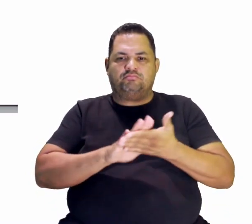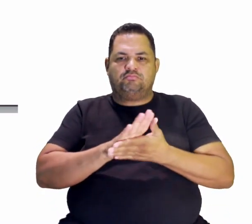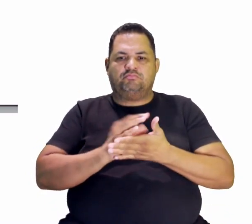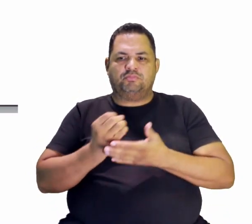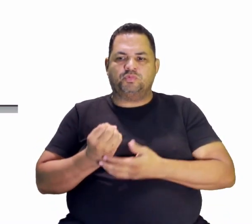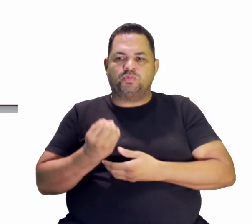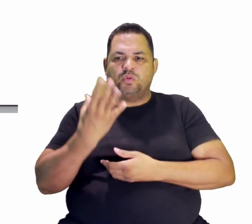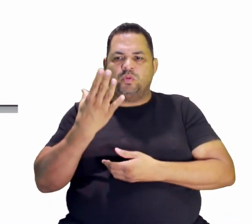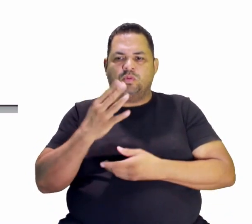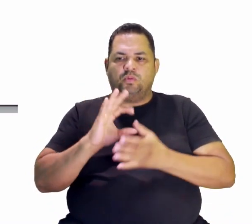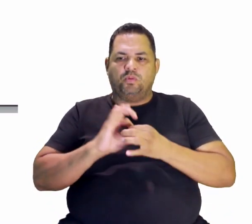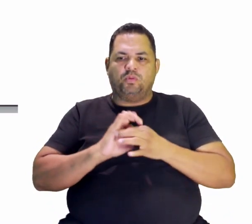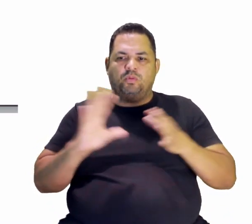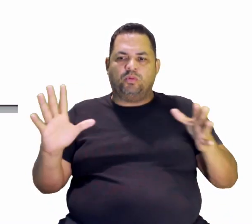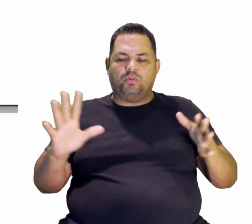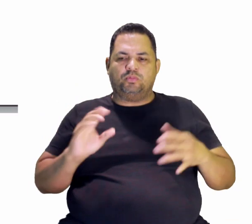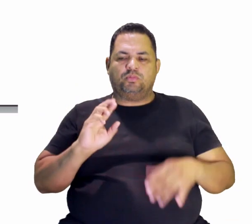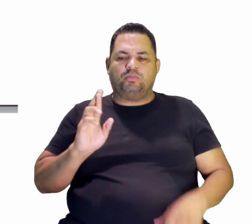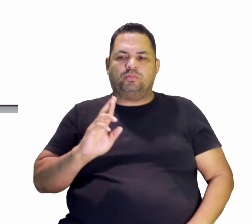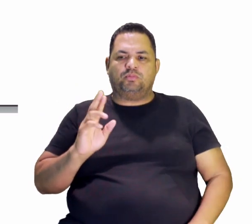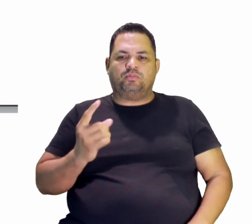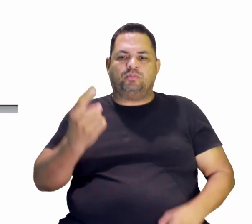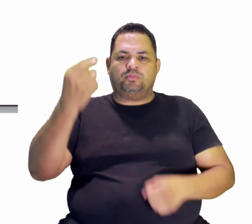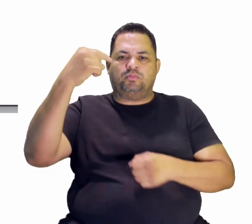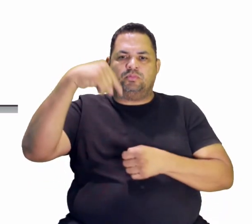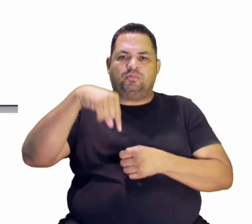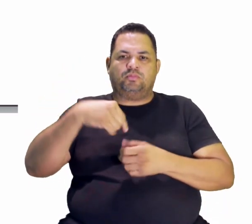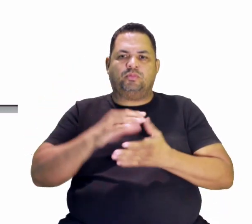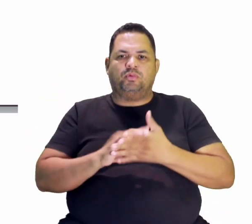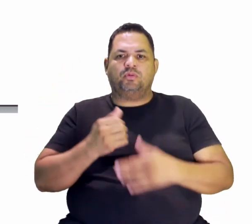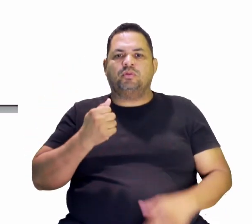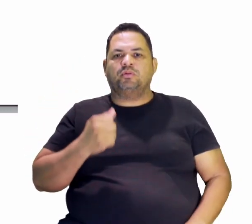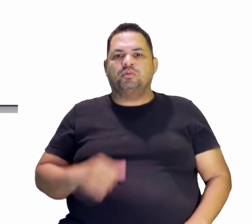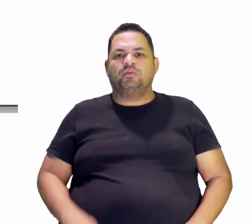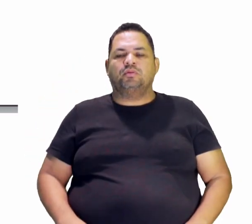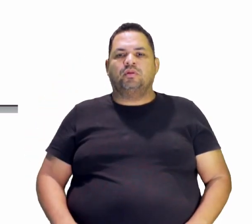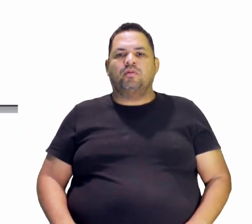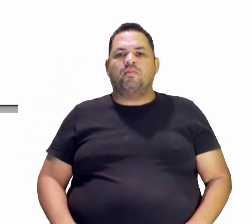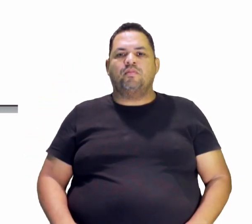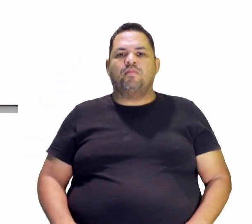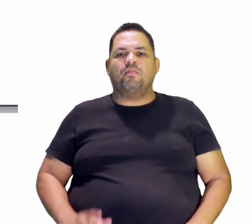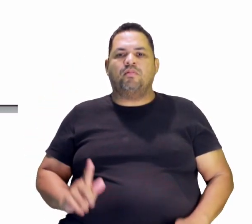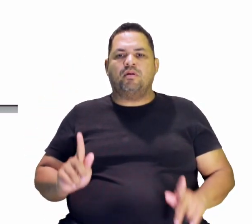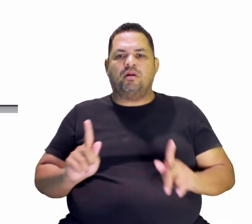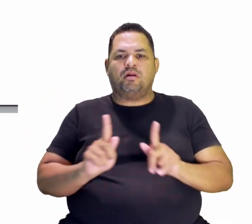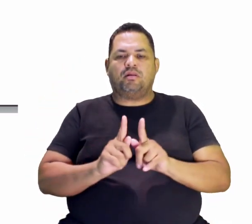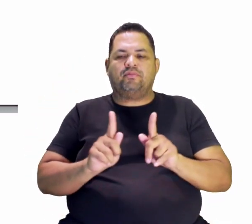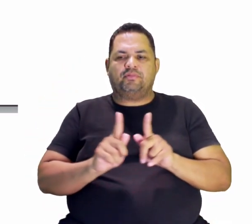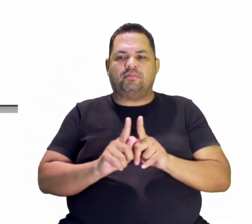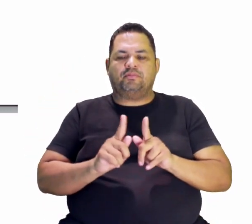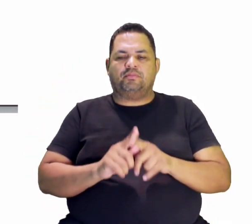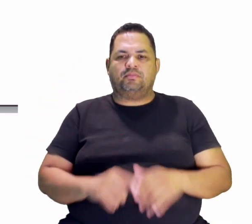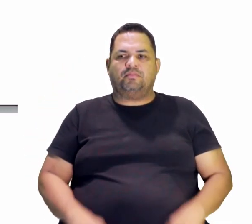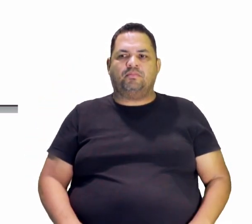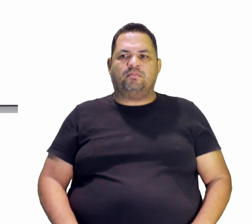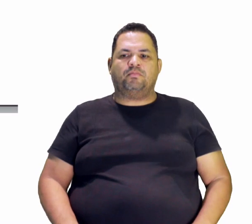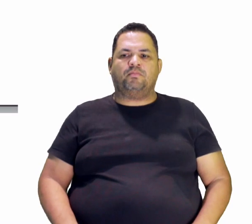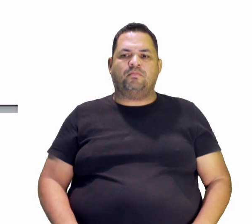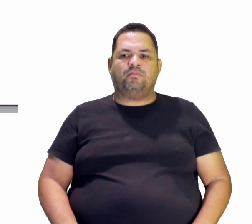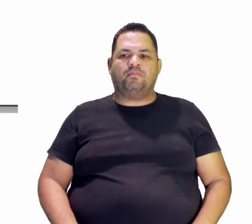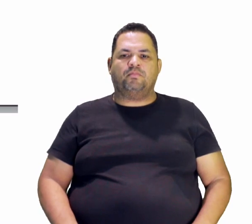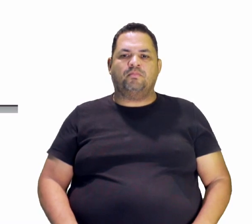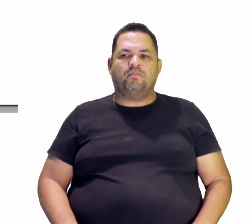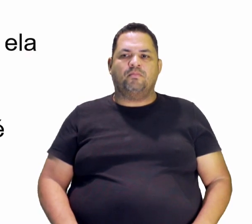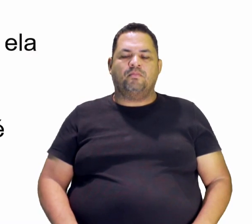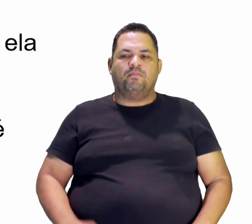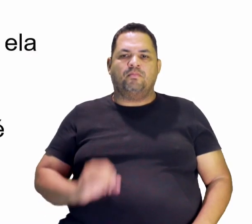soltou e acabou. Quem que fez ela voltar? A aceleração gravitacional. Então, de Q até R é